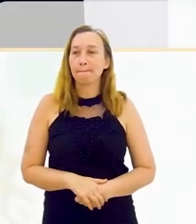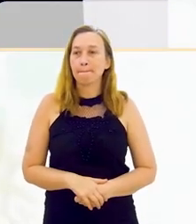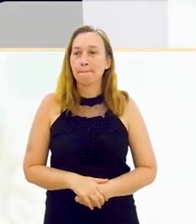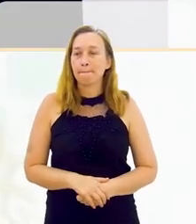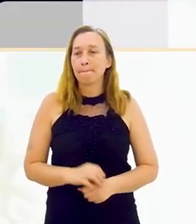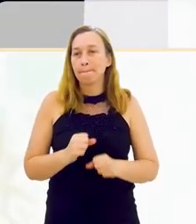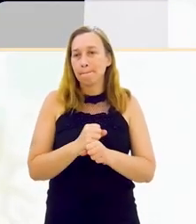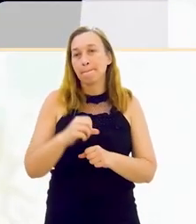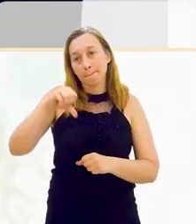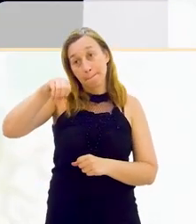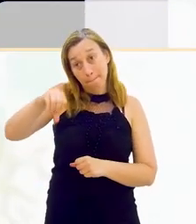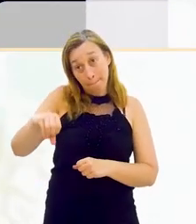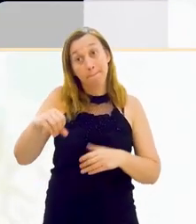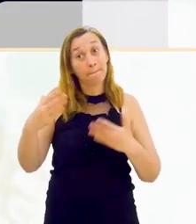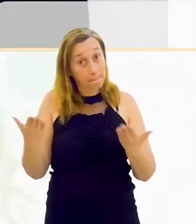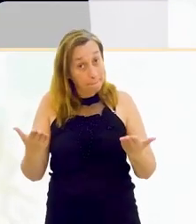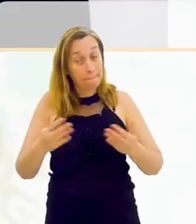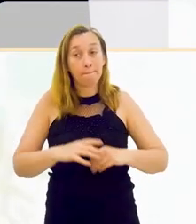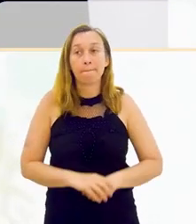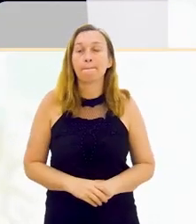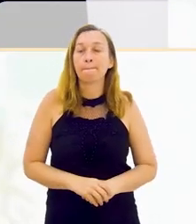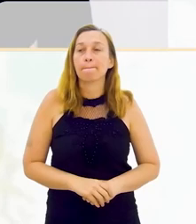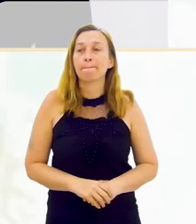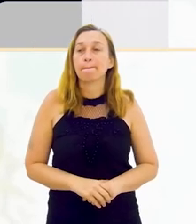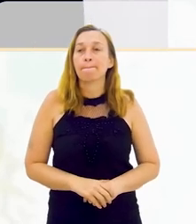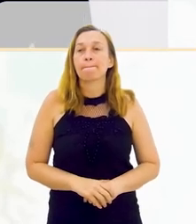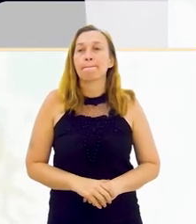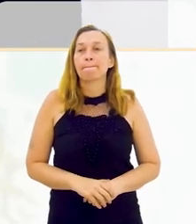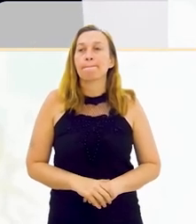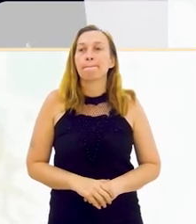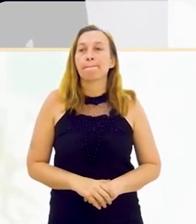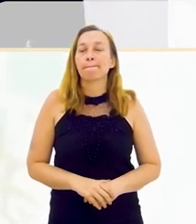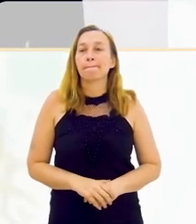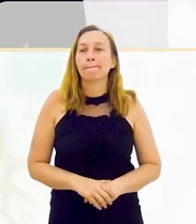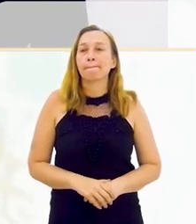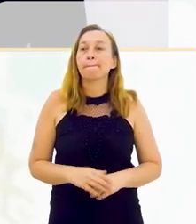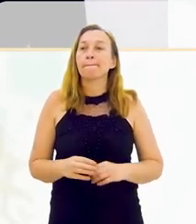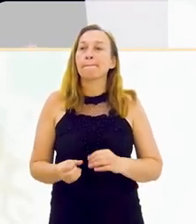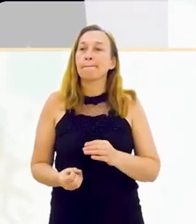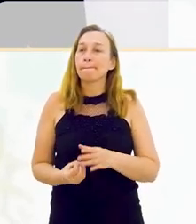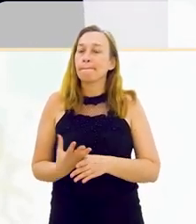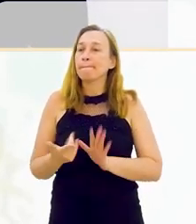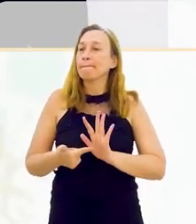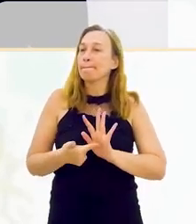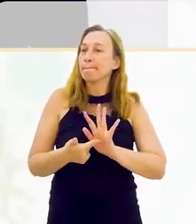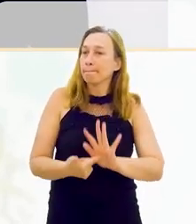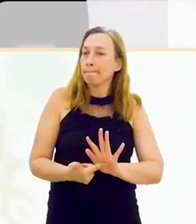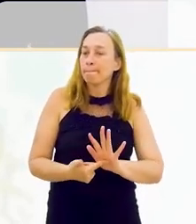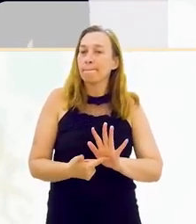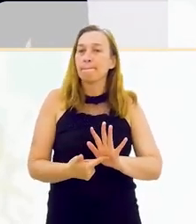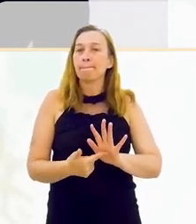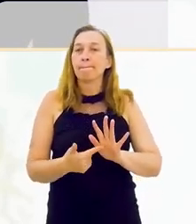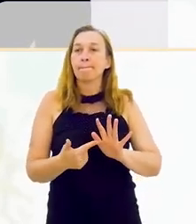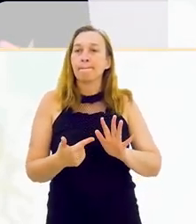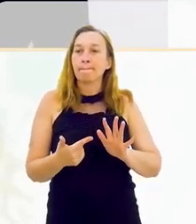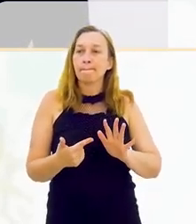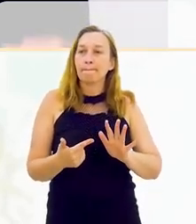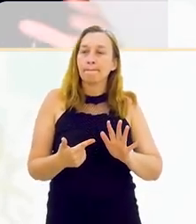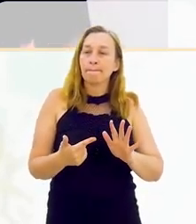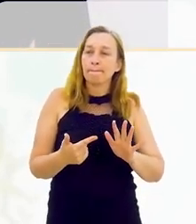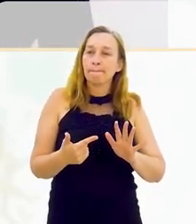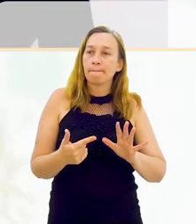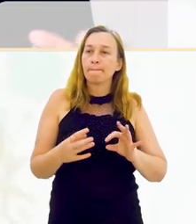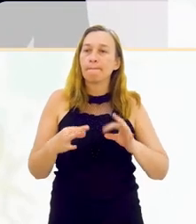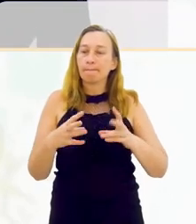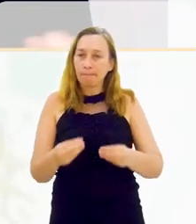Né? E anos 90, né? E então era isso. Assim, eu fui criança mostrando a minha